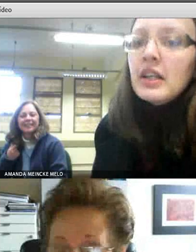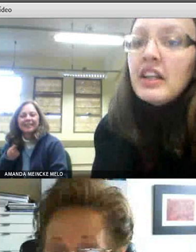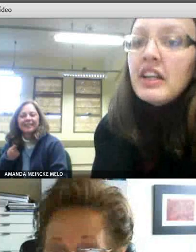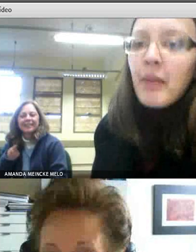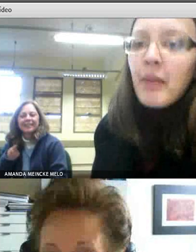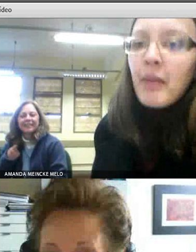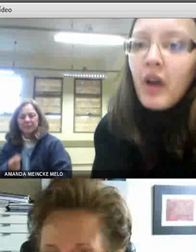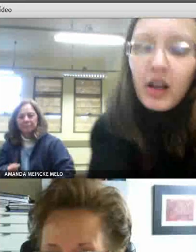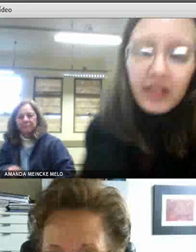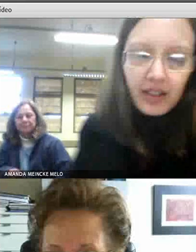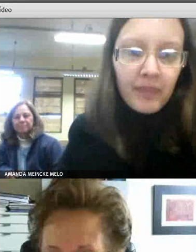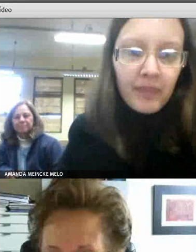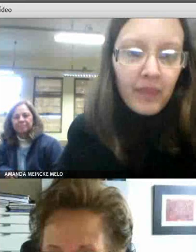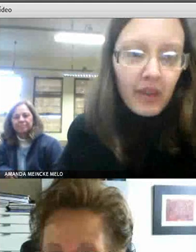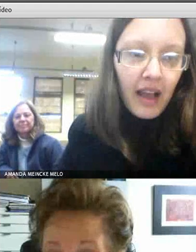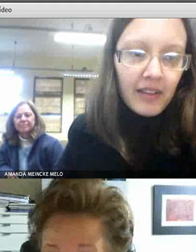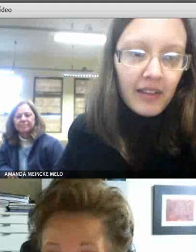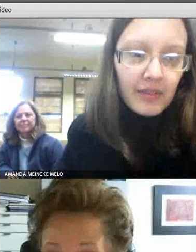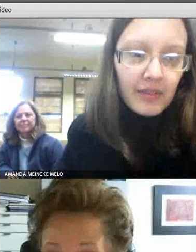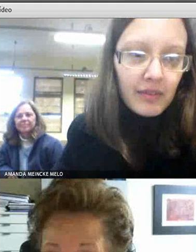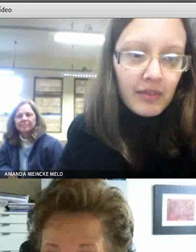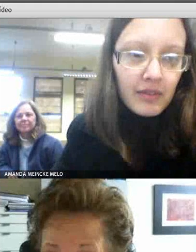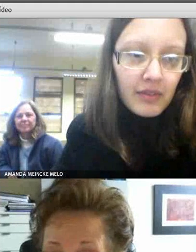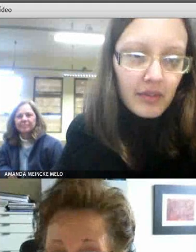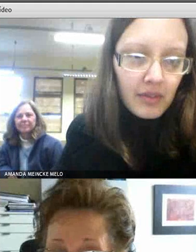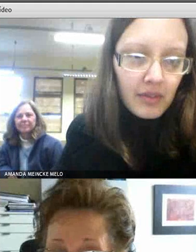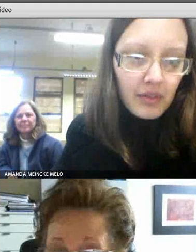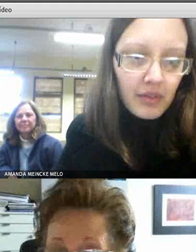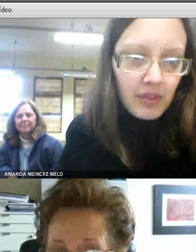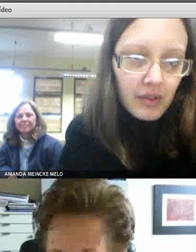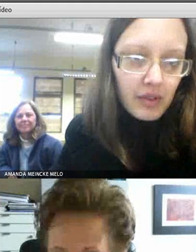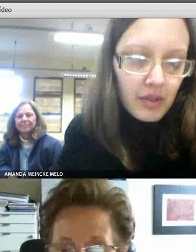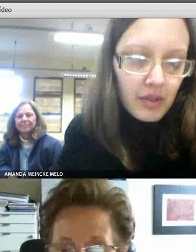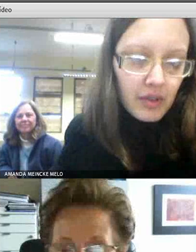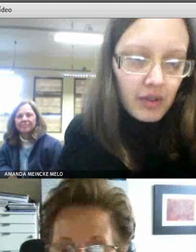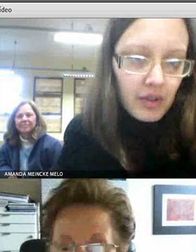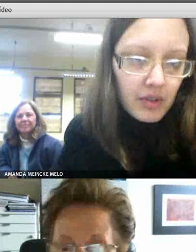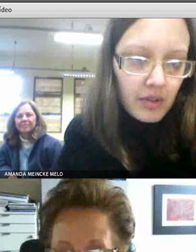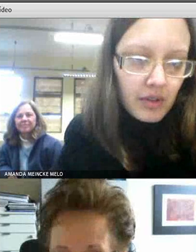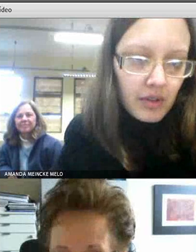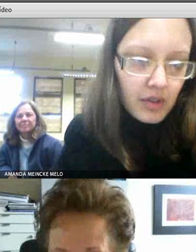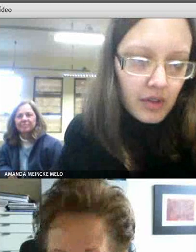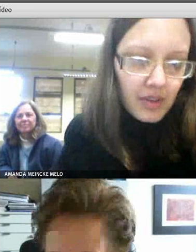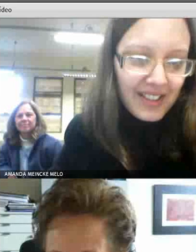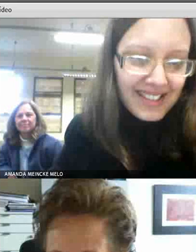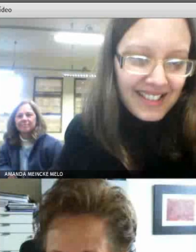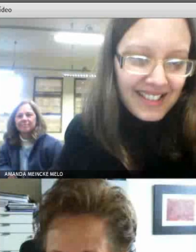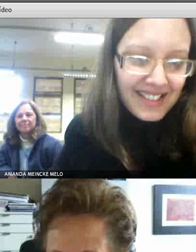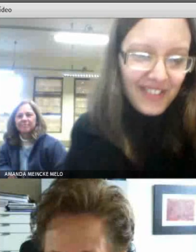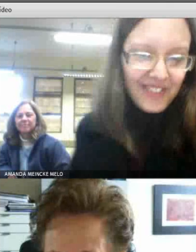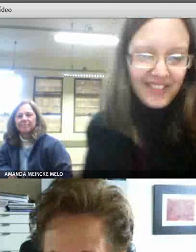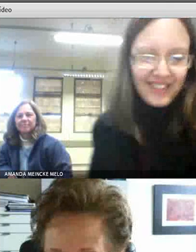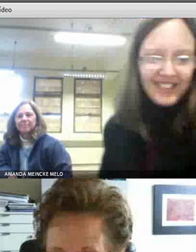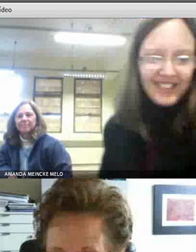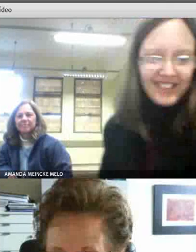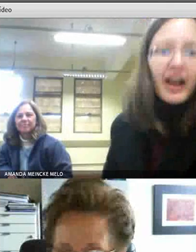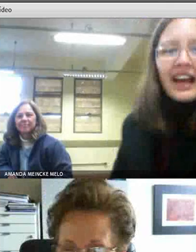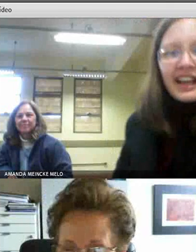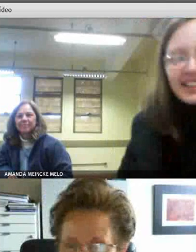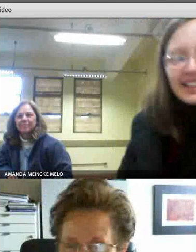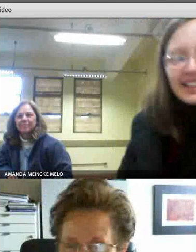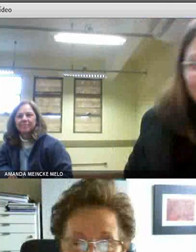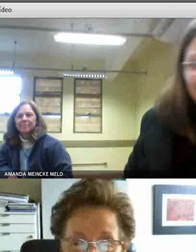com o Valente na segunda-feira, terça-feira. E aí eu vou dizer que a Amanda está trabalhando aqui, certo, conosco.